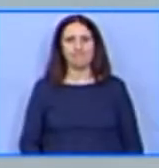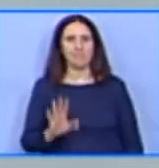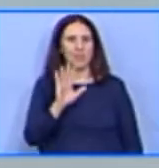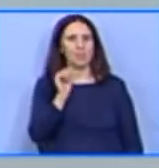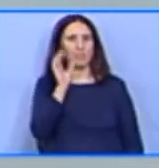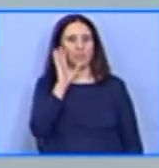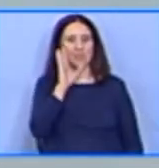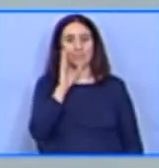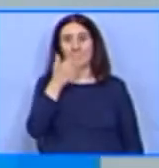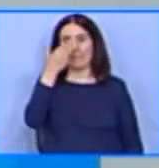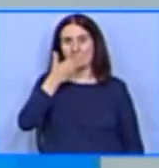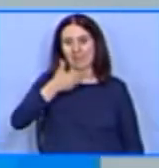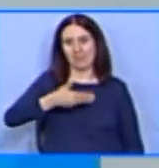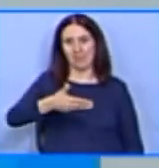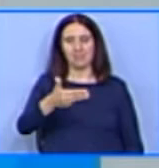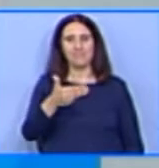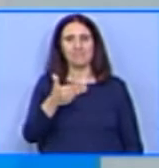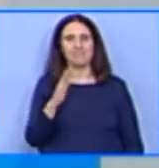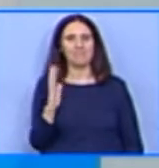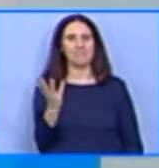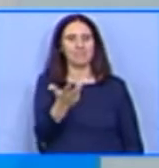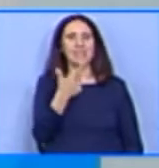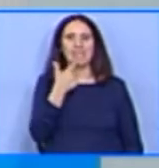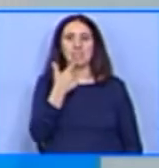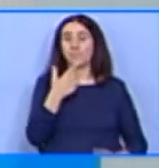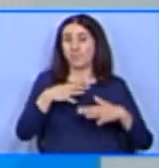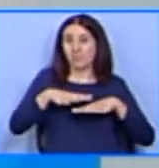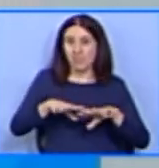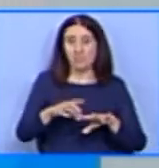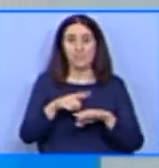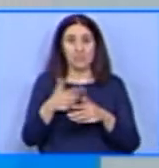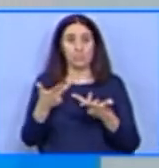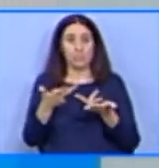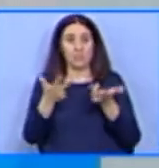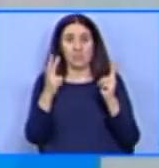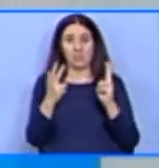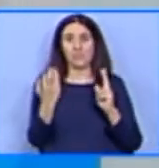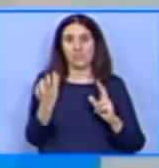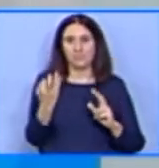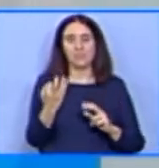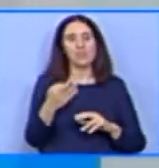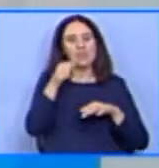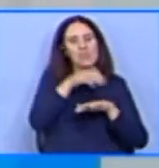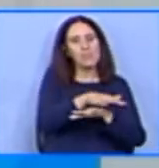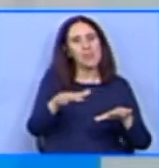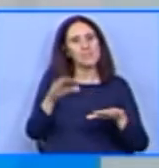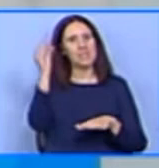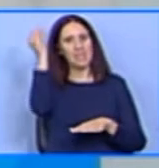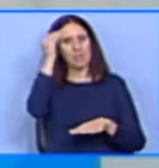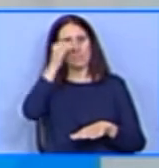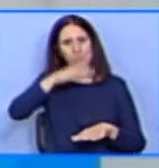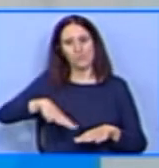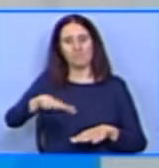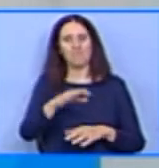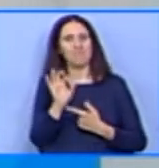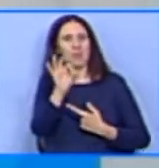Olá, boa tarde. Estes dias são para muitos sinónimo de férias, de tempo livre, e entre a praia e o campo sugerimos também